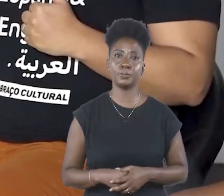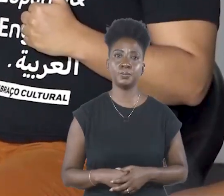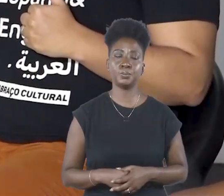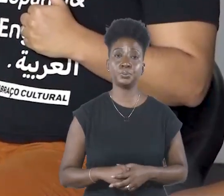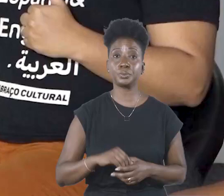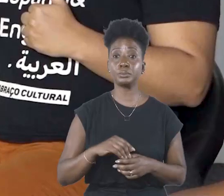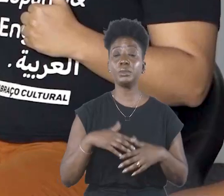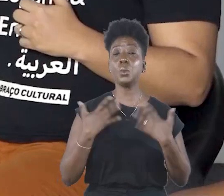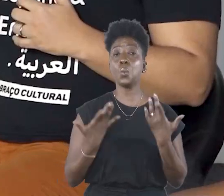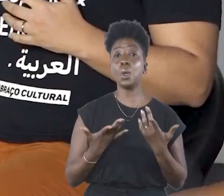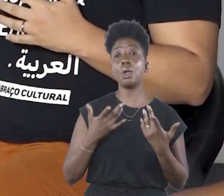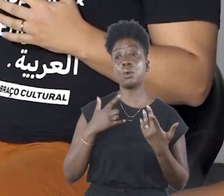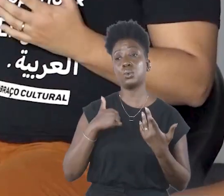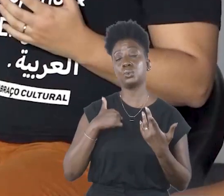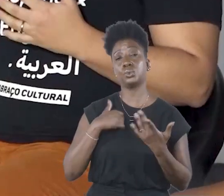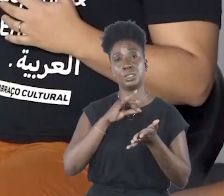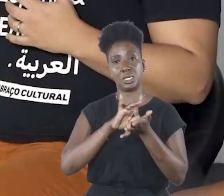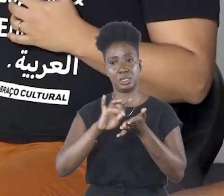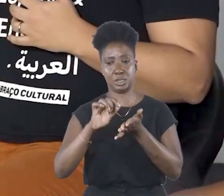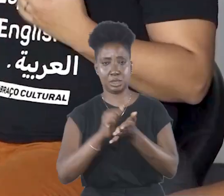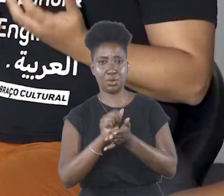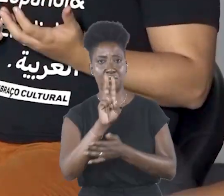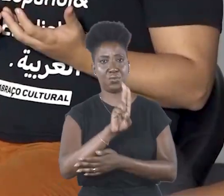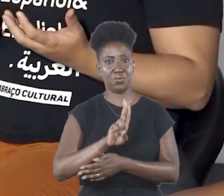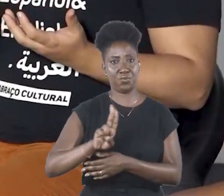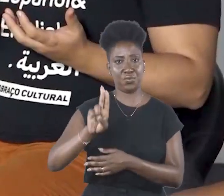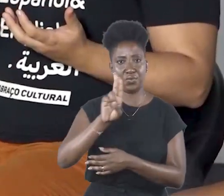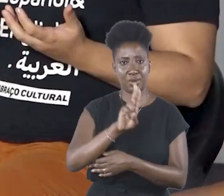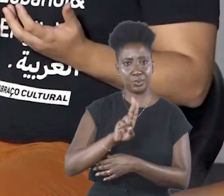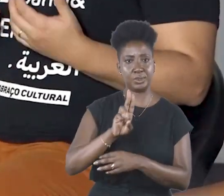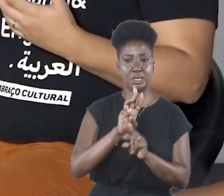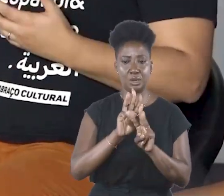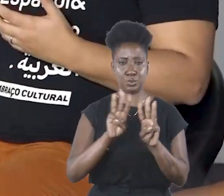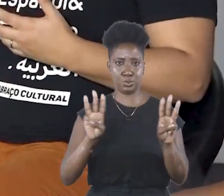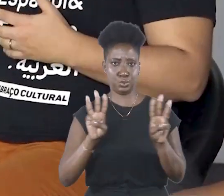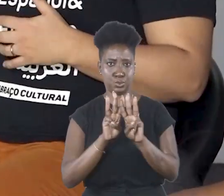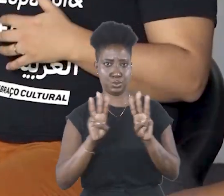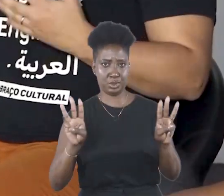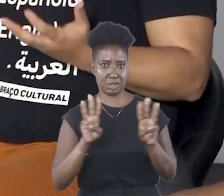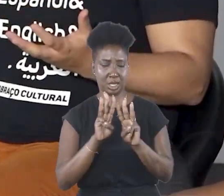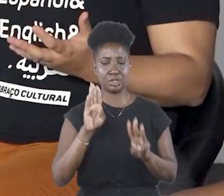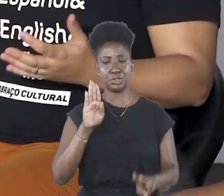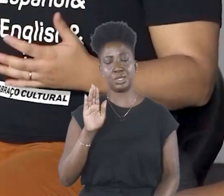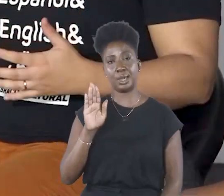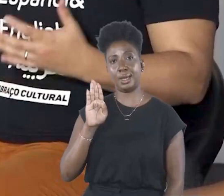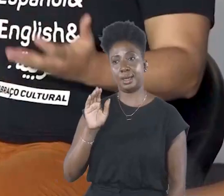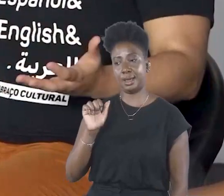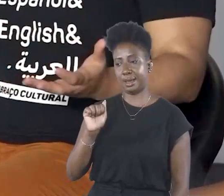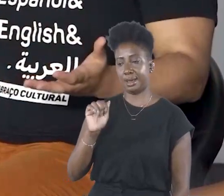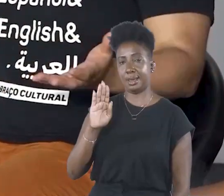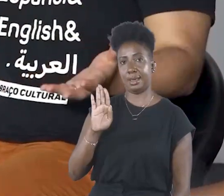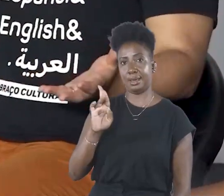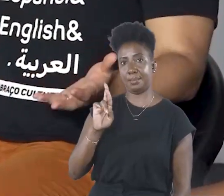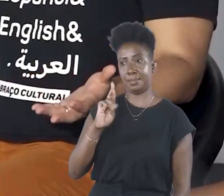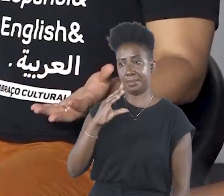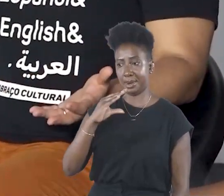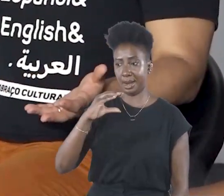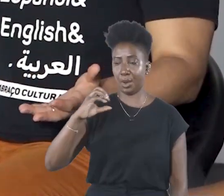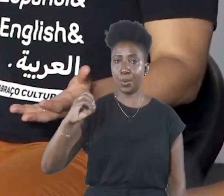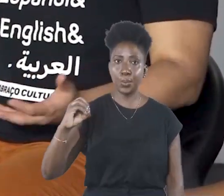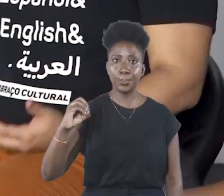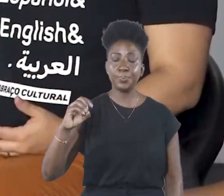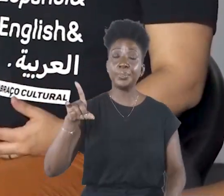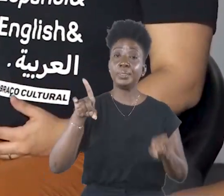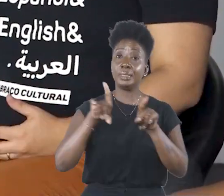que isso que eu faço aqui é cultural, mas é bacana, eu quero continuar fazendo isso sou eu? E olha para outras coisas e fala: nossa, que fantástico que eu